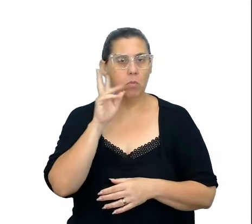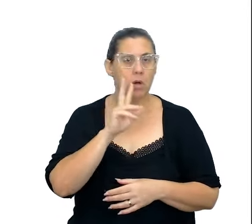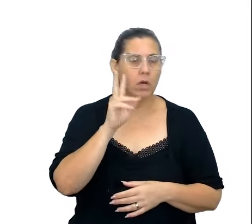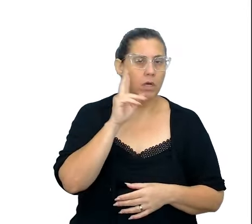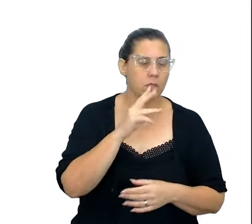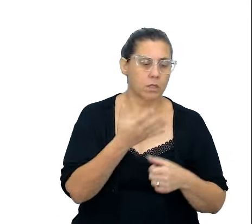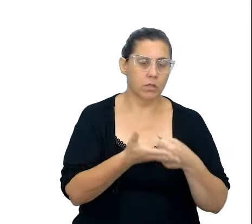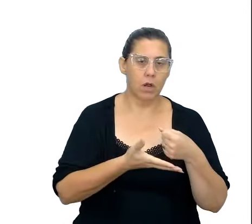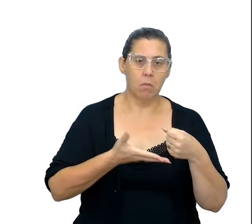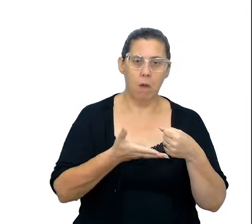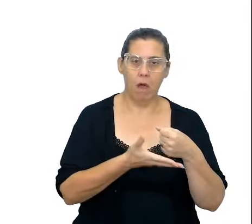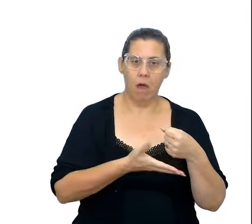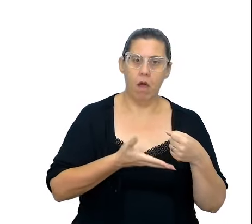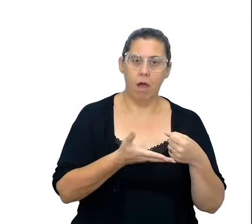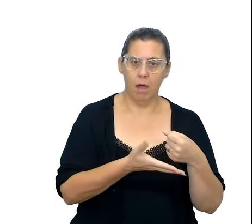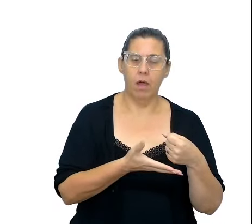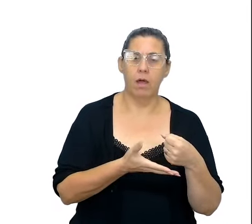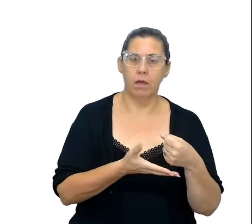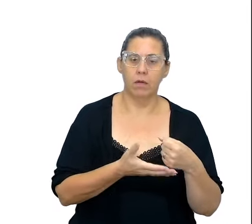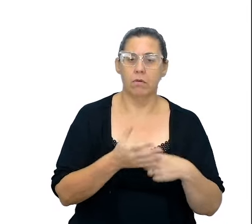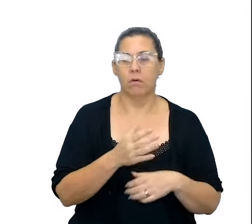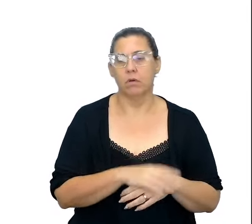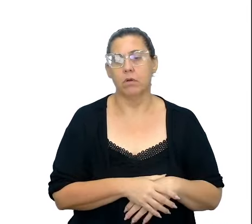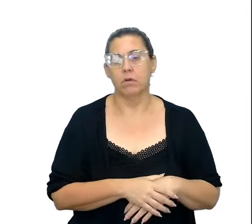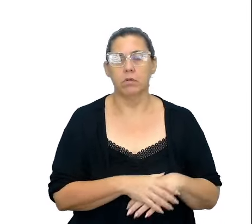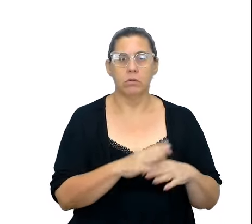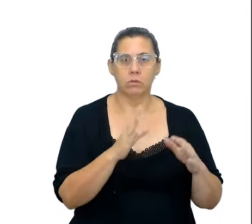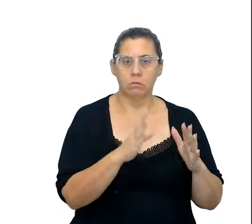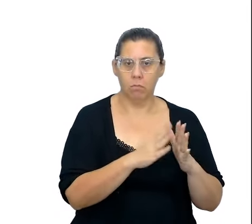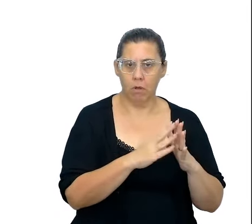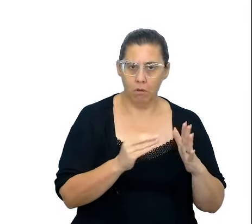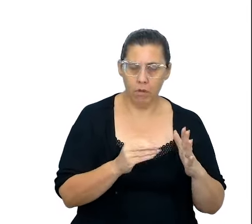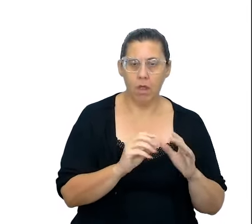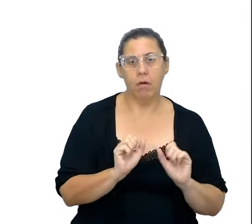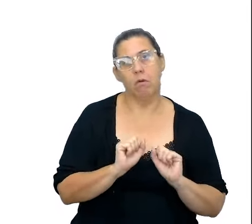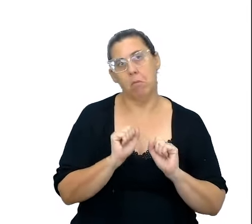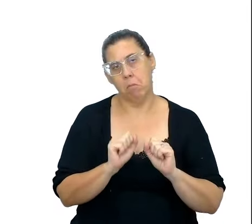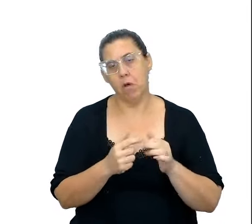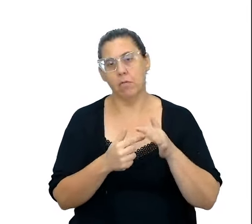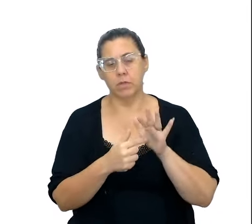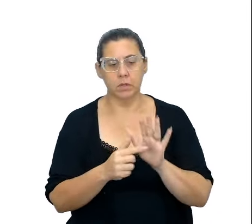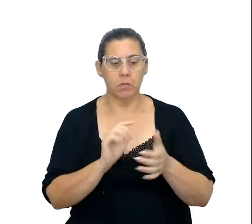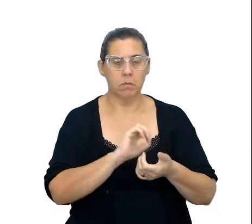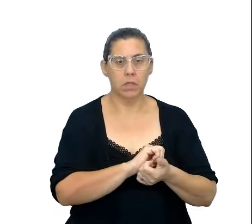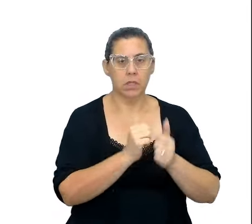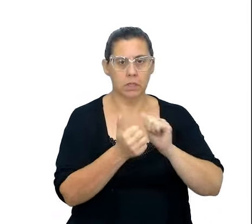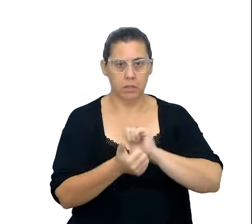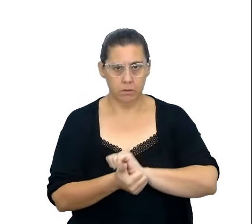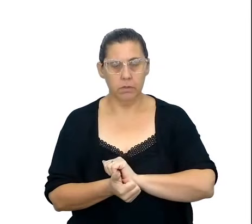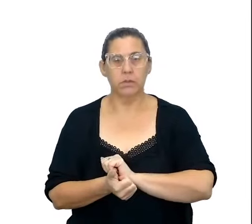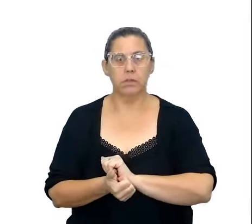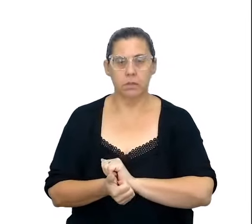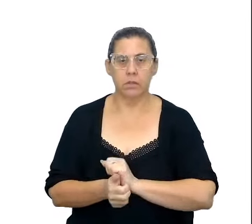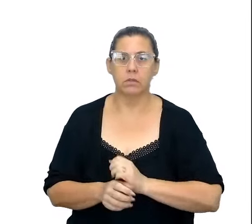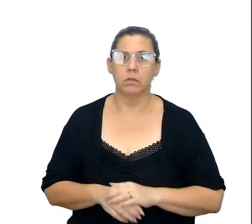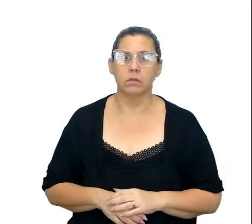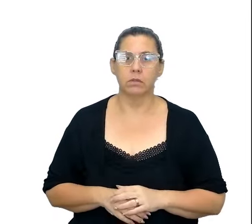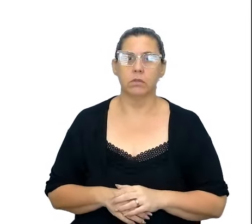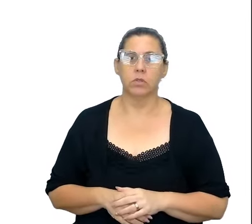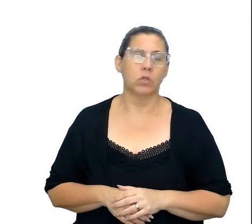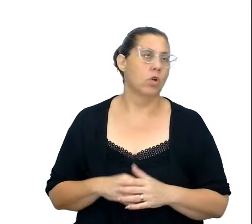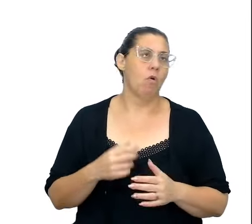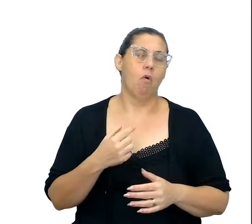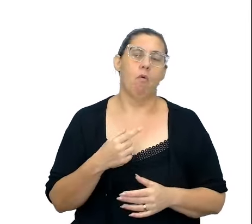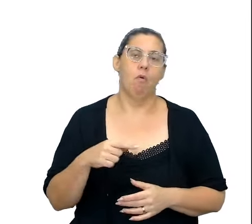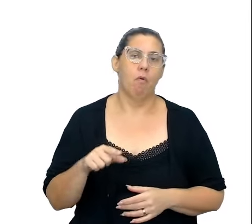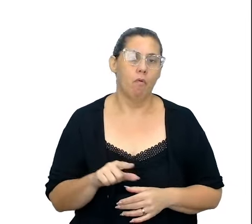como base, né? Uma história como exemplo para que ele possa fazer uma adaptação nessa história. Ele não vai